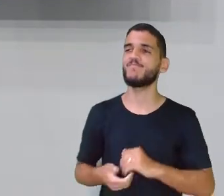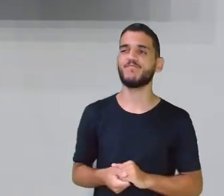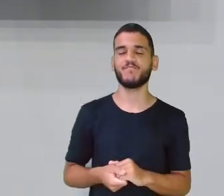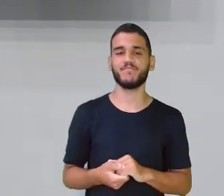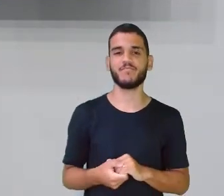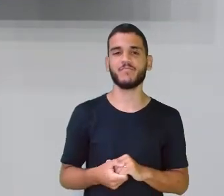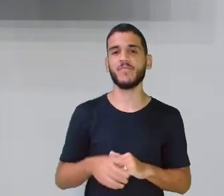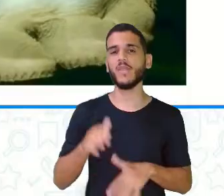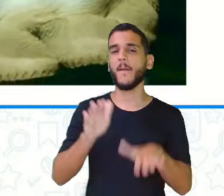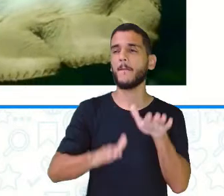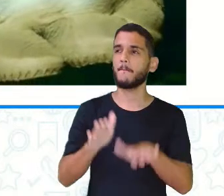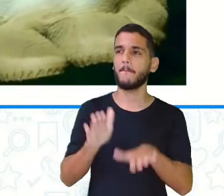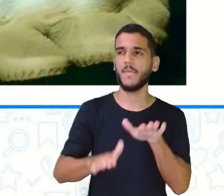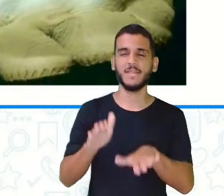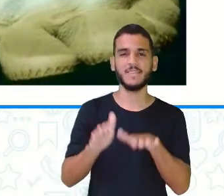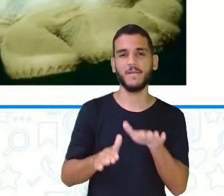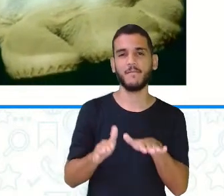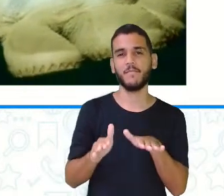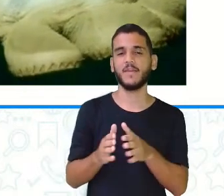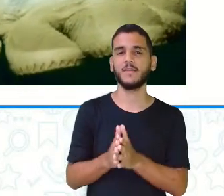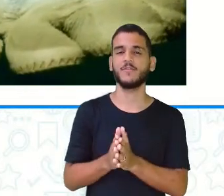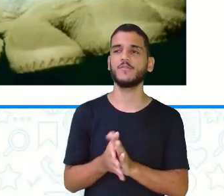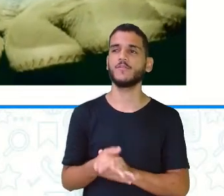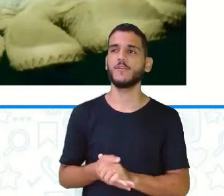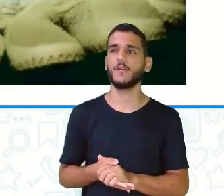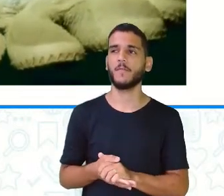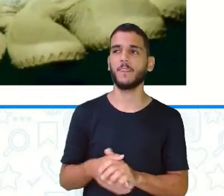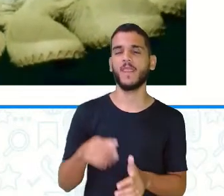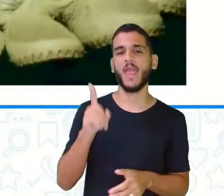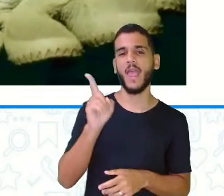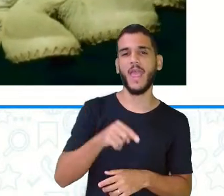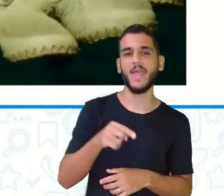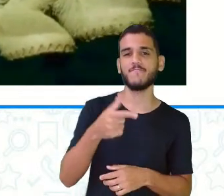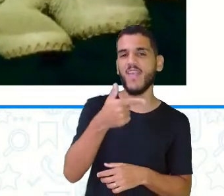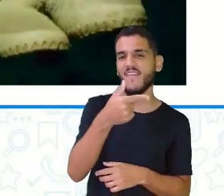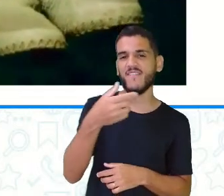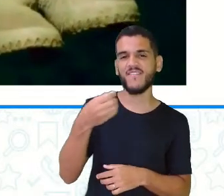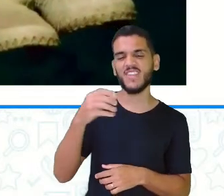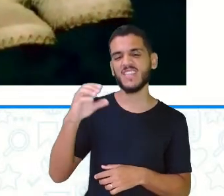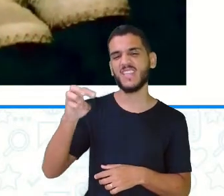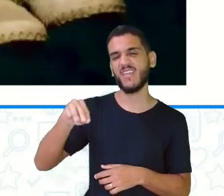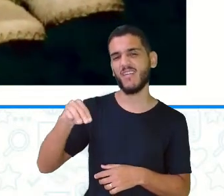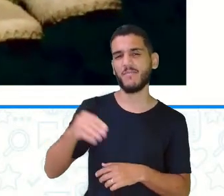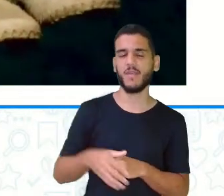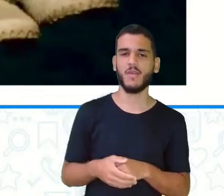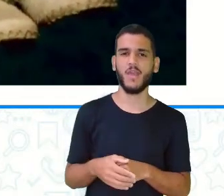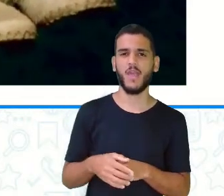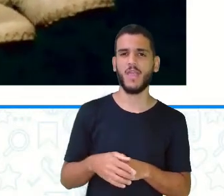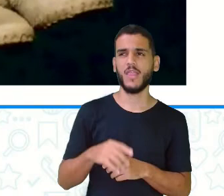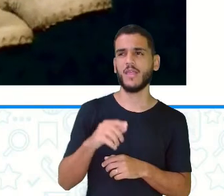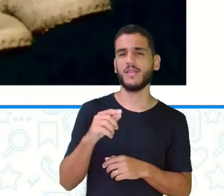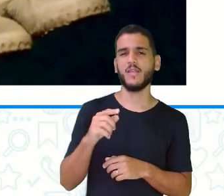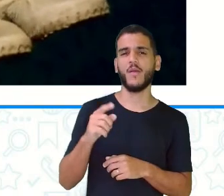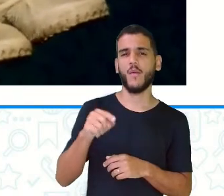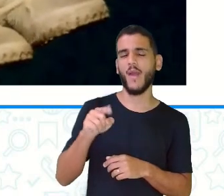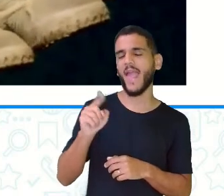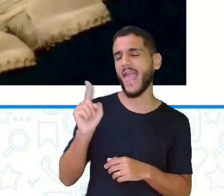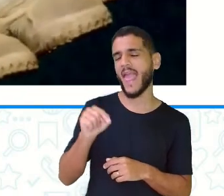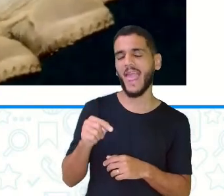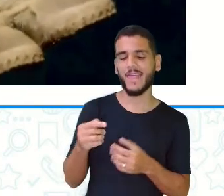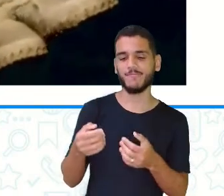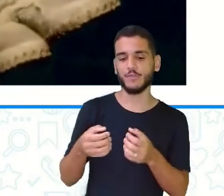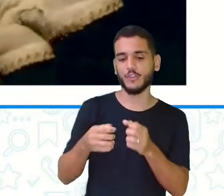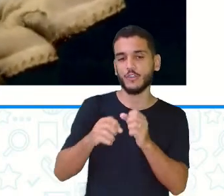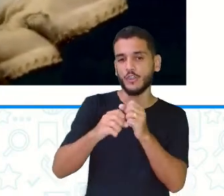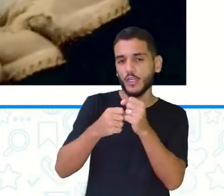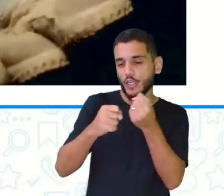a média desse polvo bonitinho é de 20 centímetros. Ele não é grande não, ele é pequenininho. 20